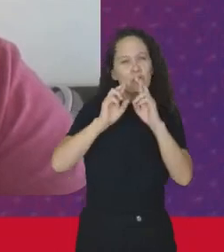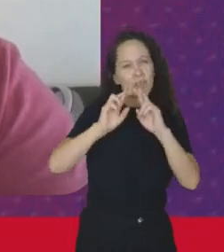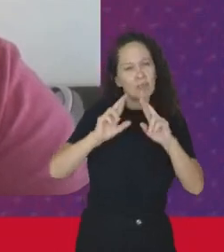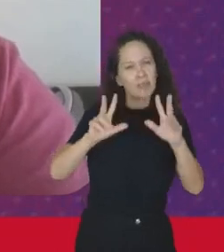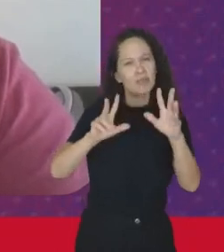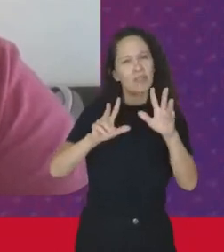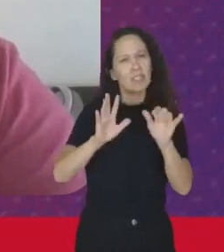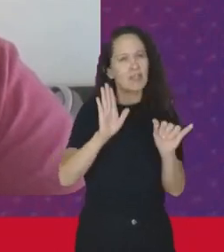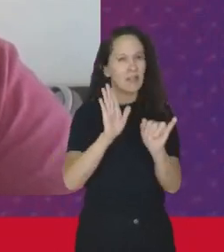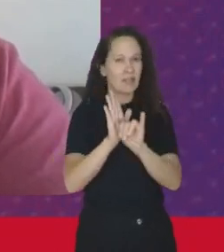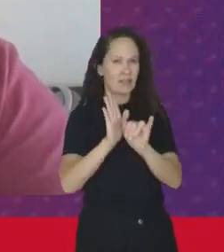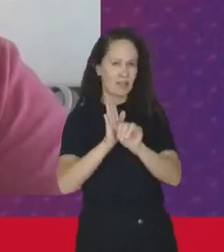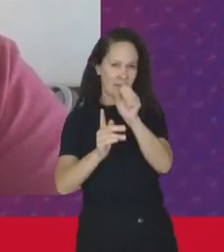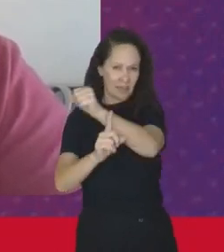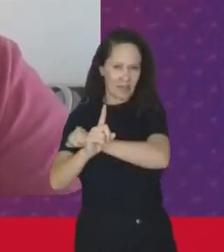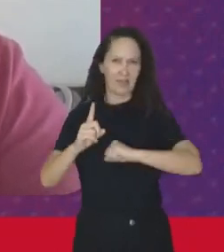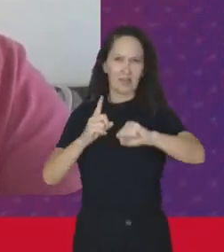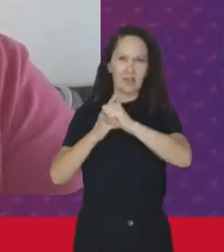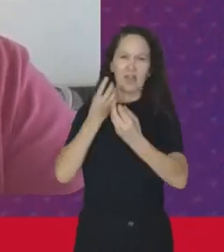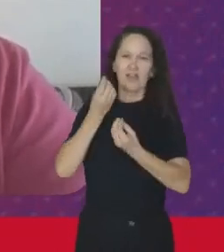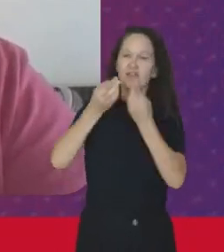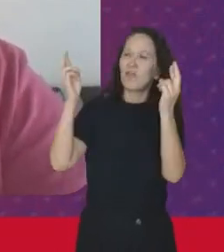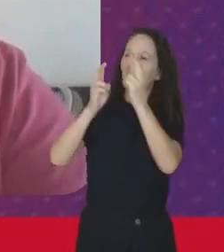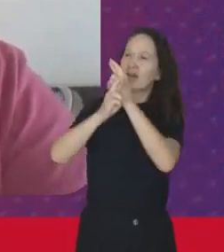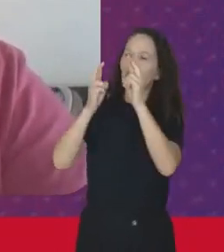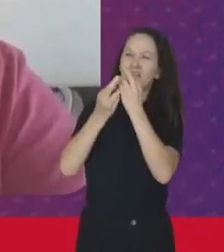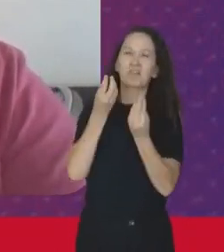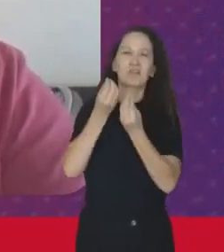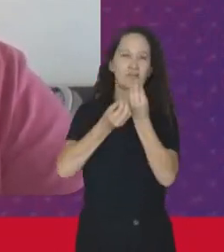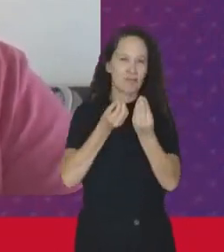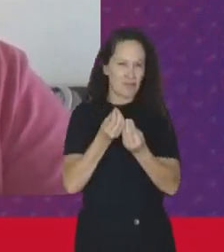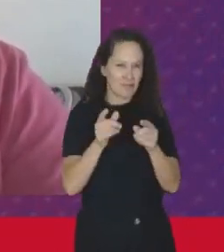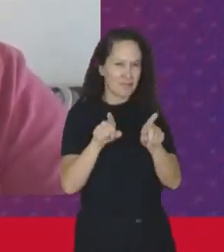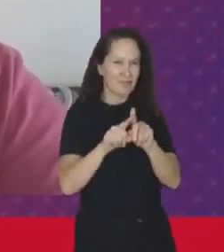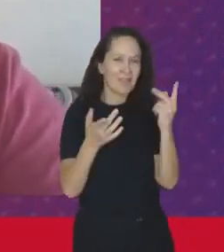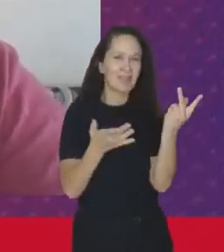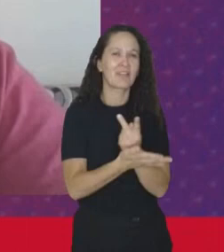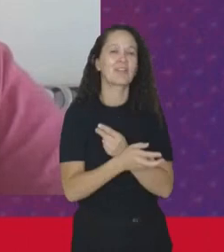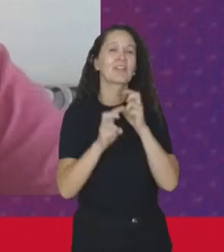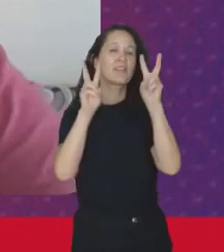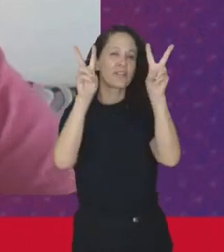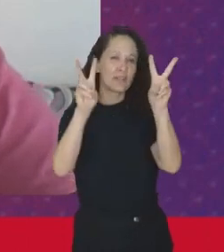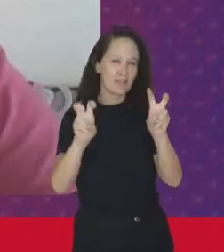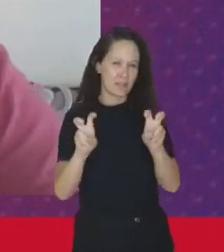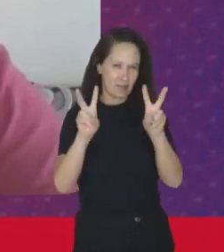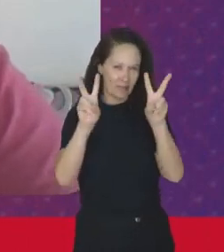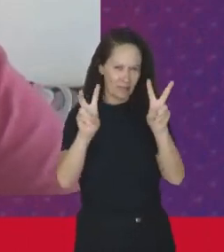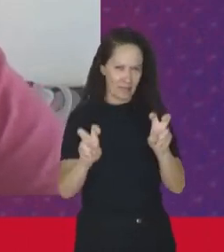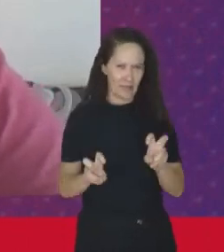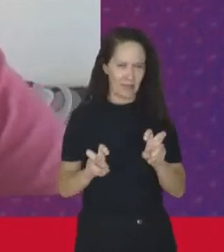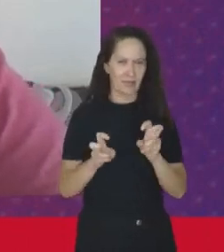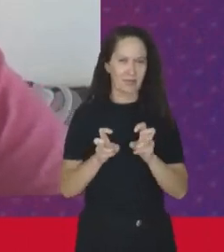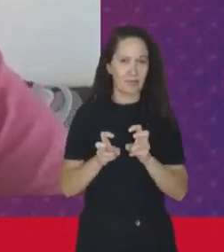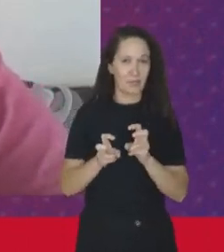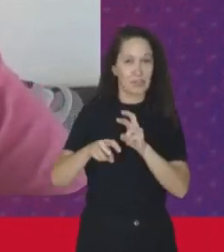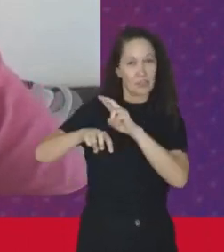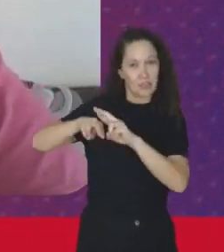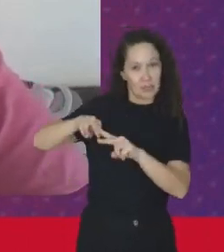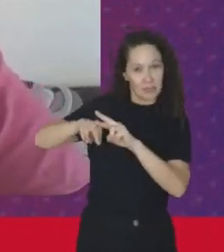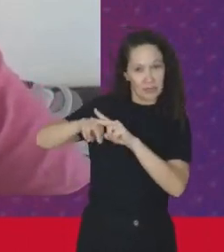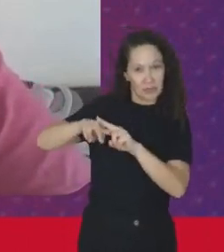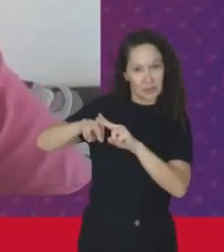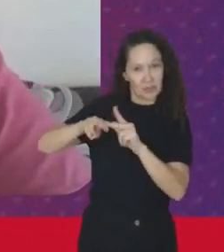diferentes identidades sociais e as diferentes questões que o tema do